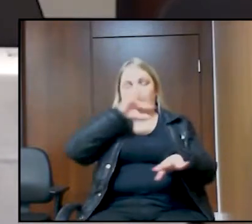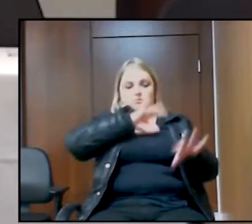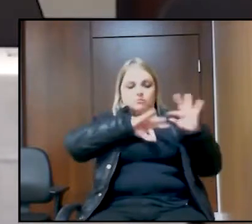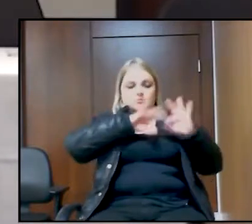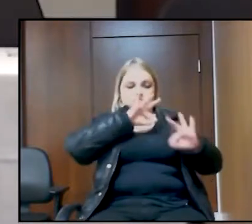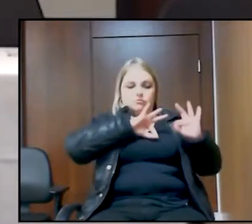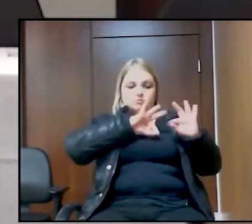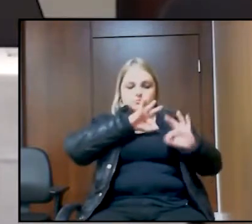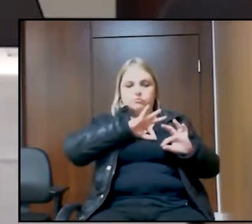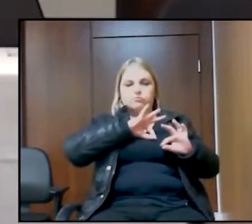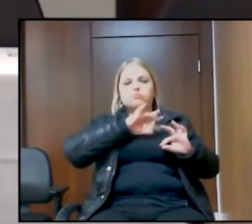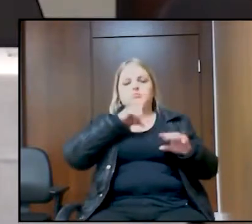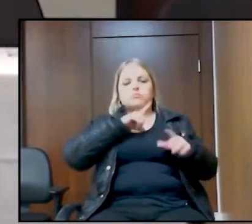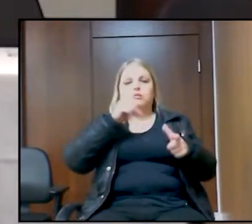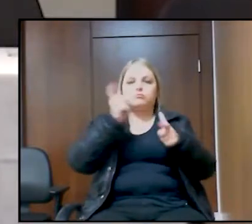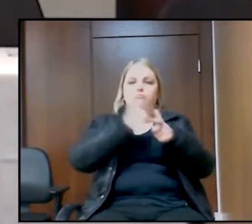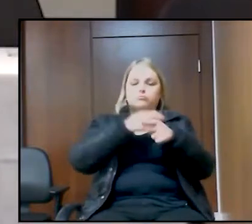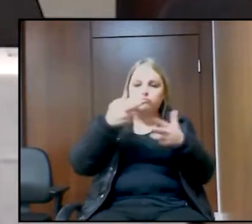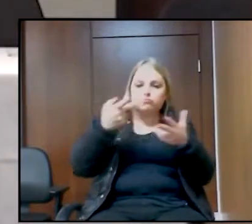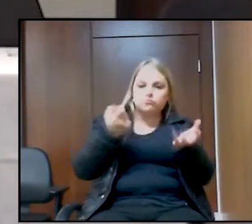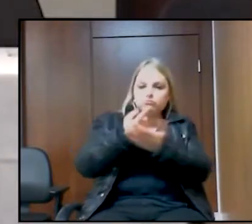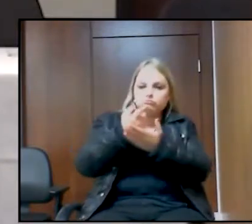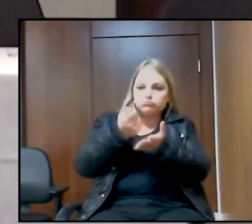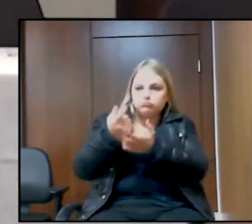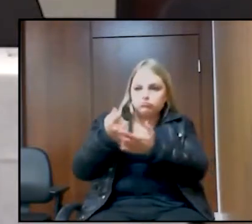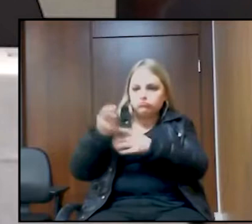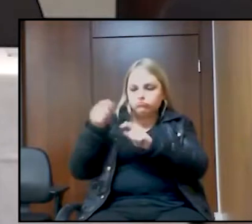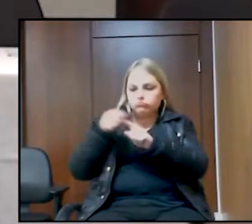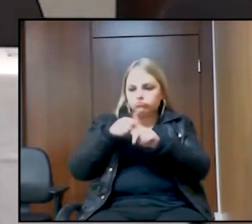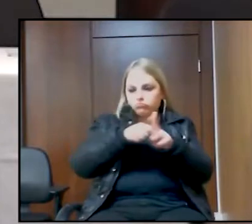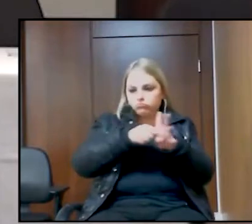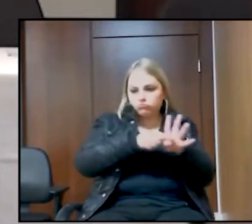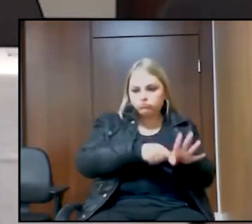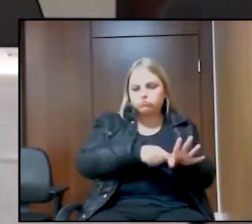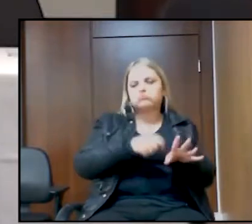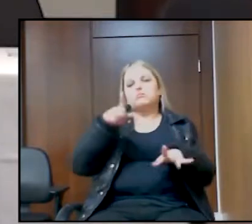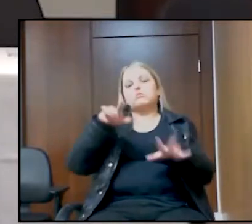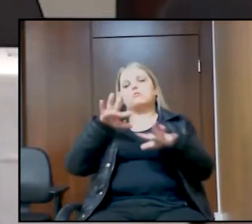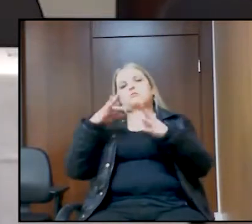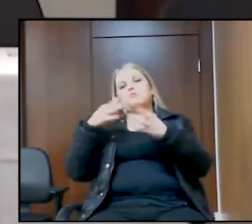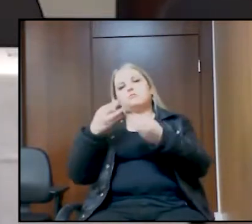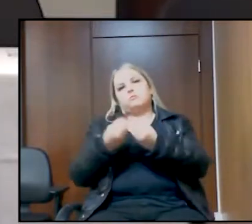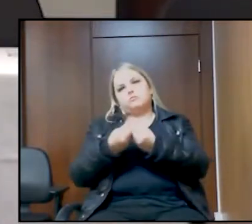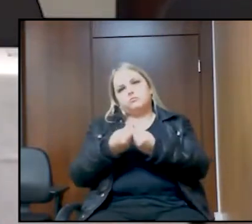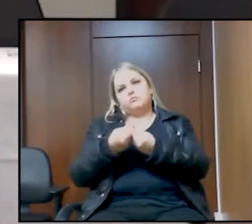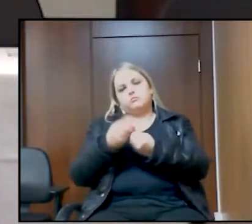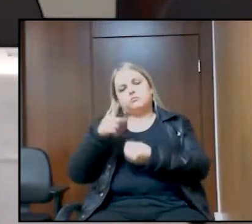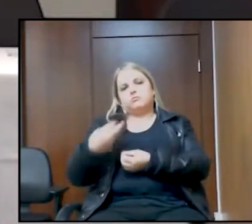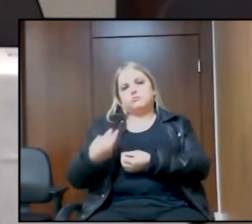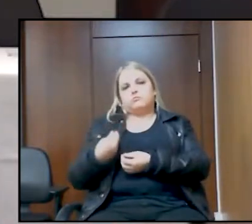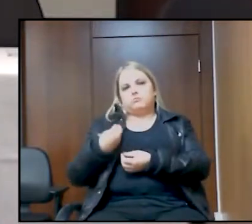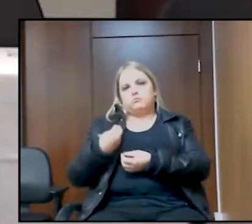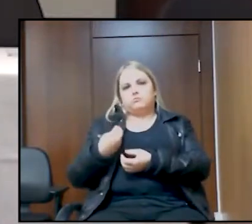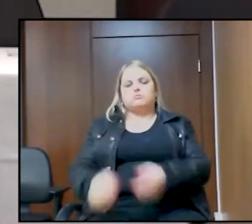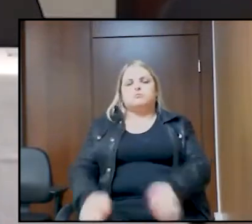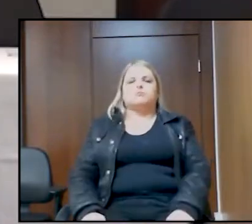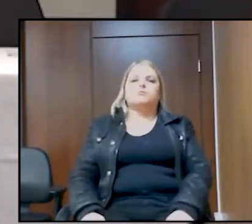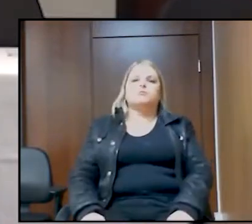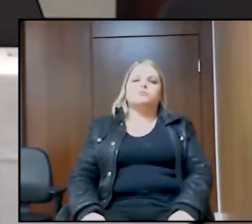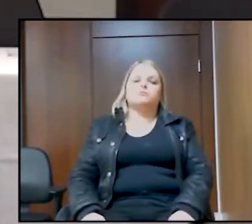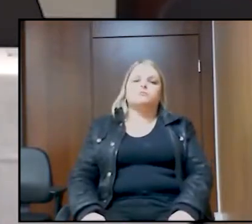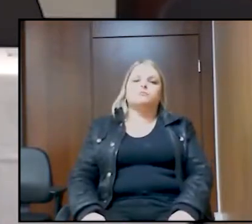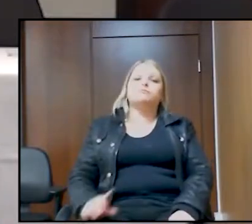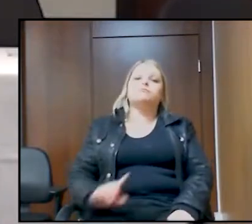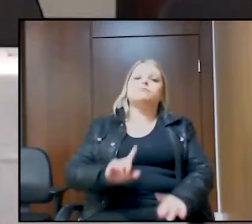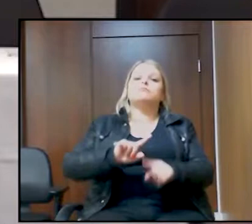despesas por ela atendidas, etc. Então, a questão da família está bastante presente. Mais